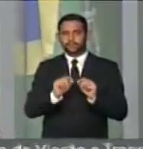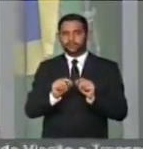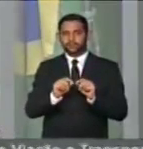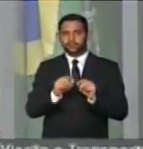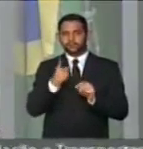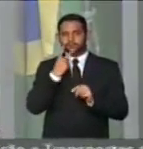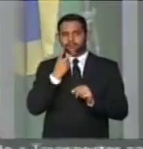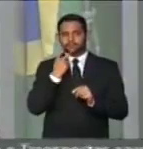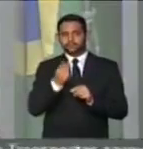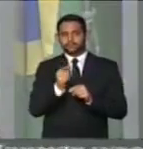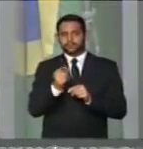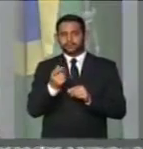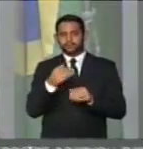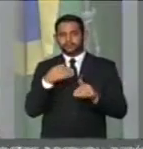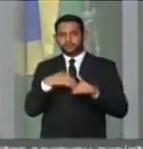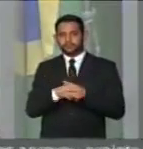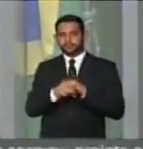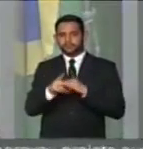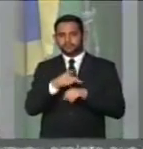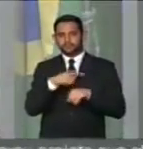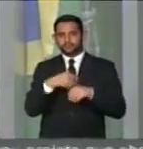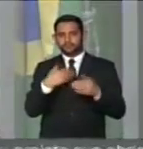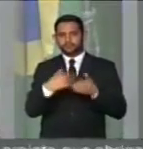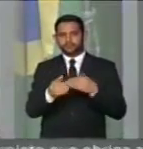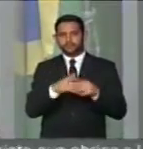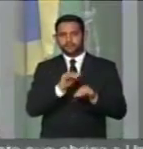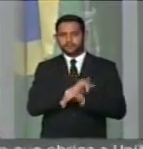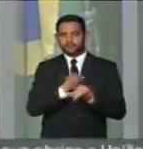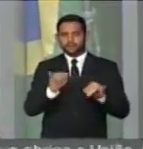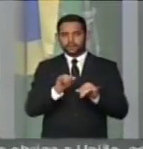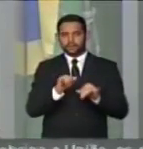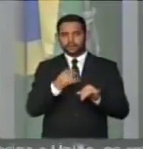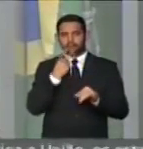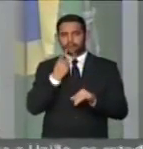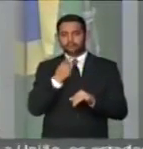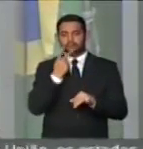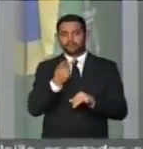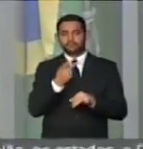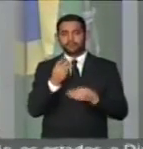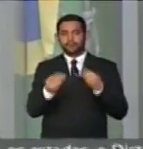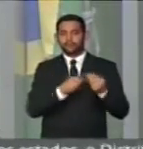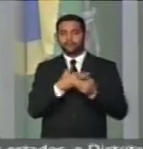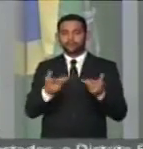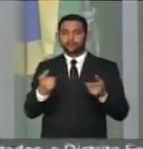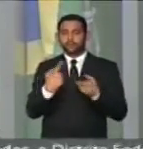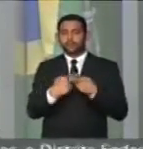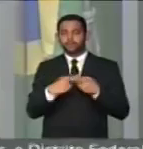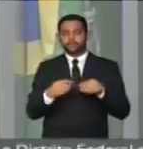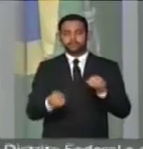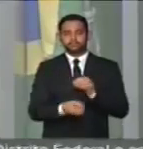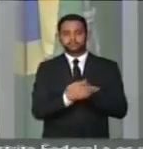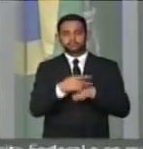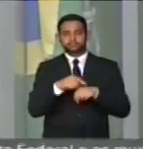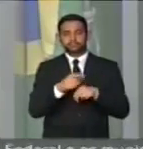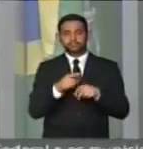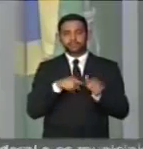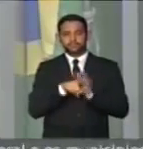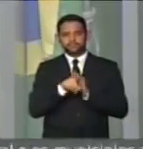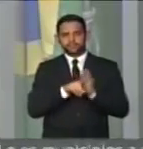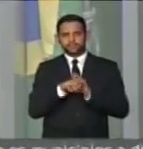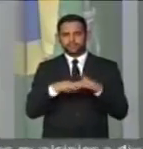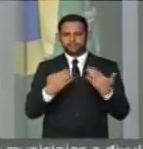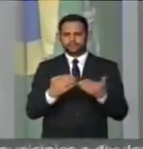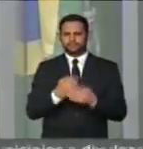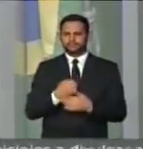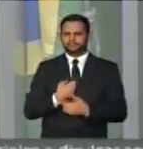ele diz que o dinheiro foi depositado no exterior sem declarar e não informa a razão, e depois ele não pode ser investigado.